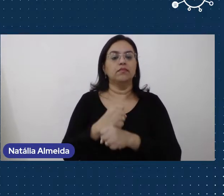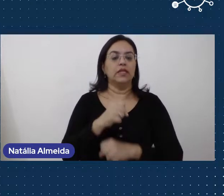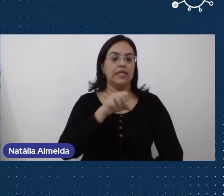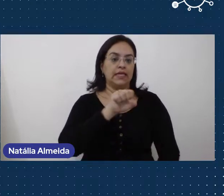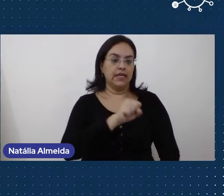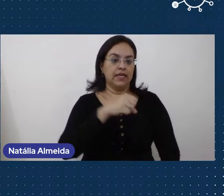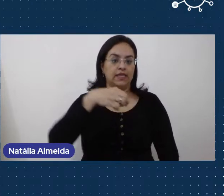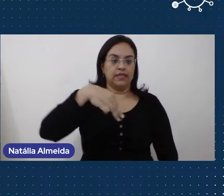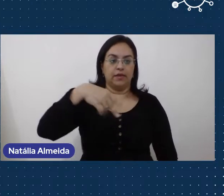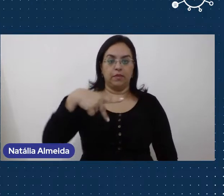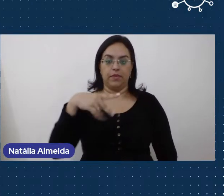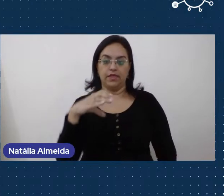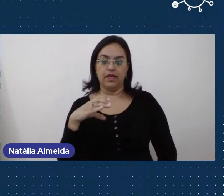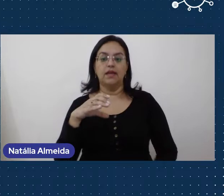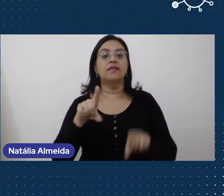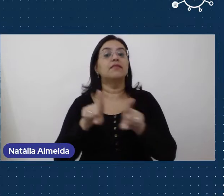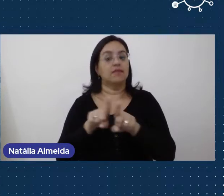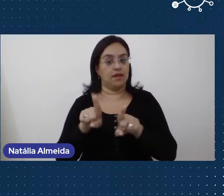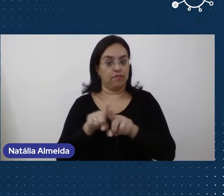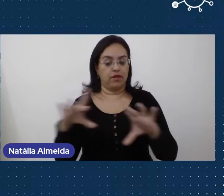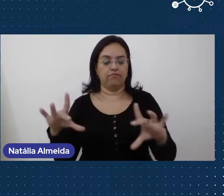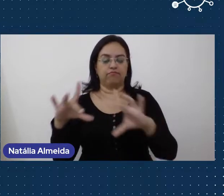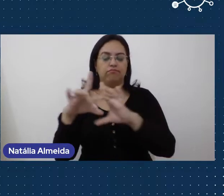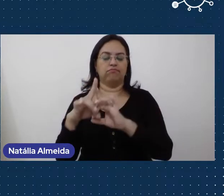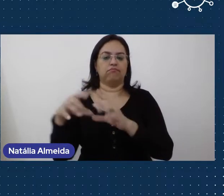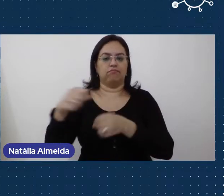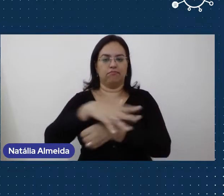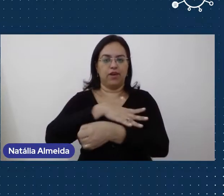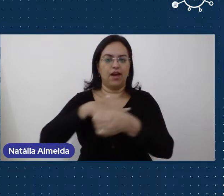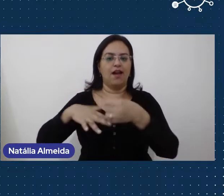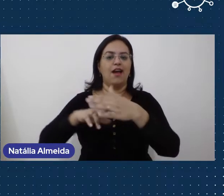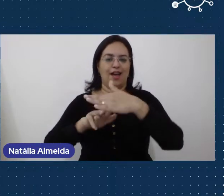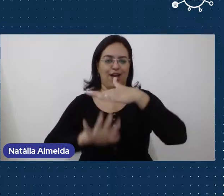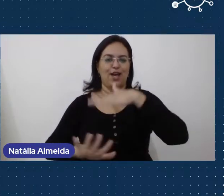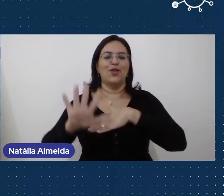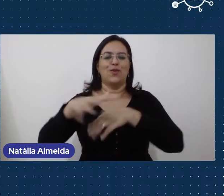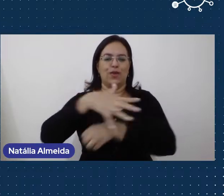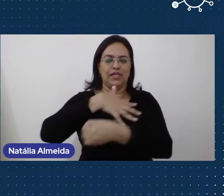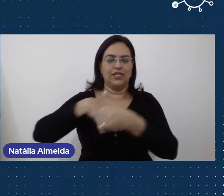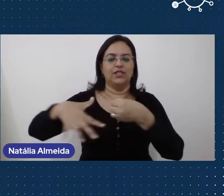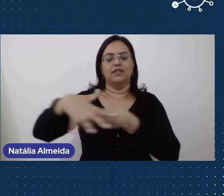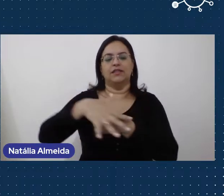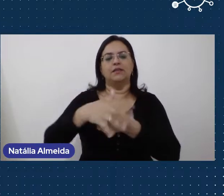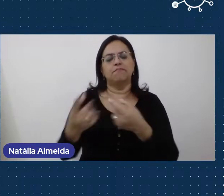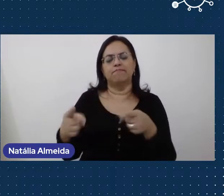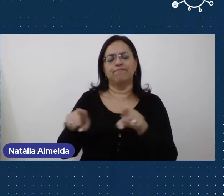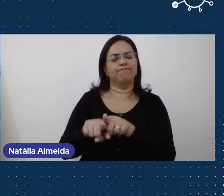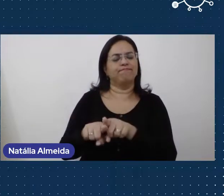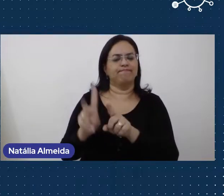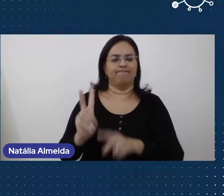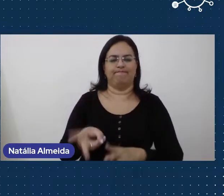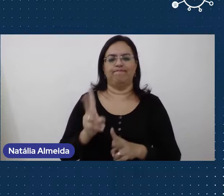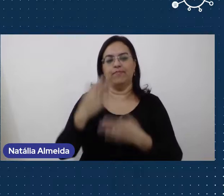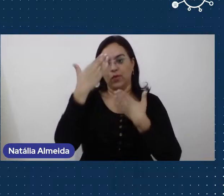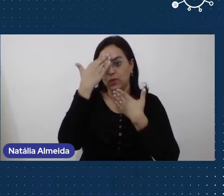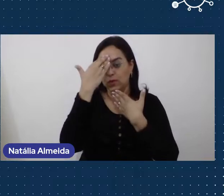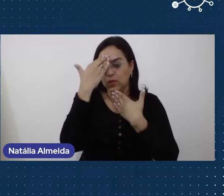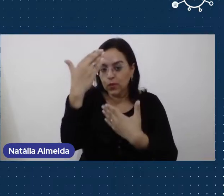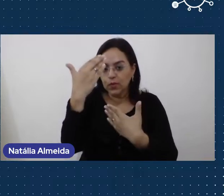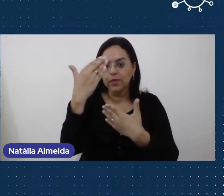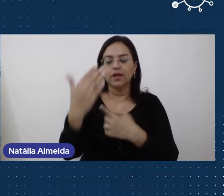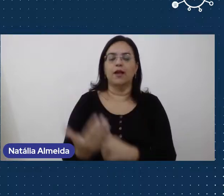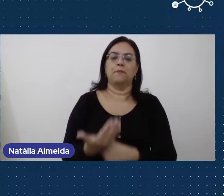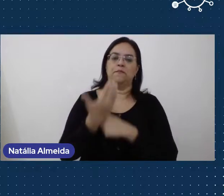evento também ligado à extensão. Então, PREX, nossa grande parceira, muito obrigada aí